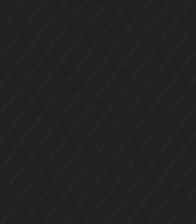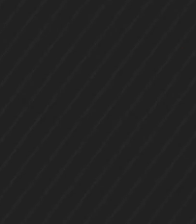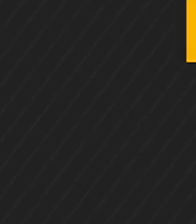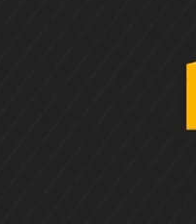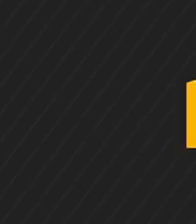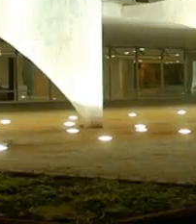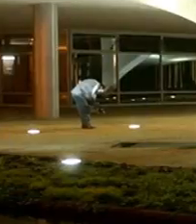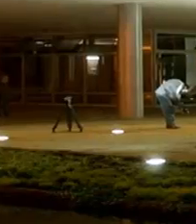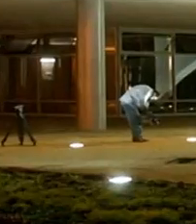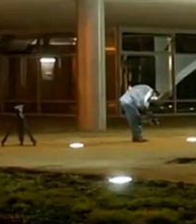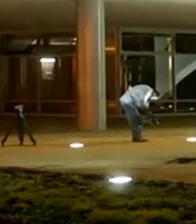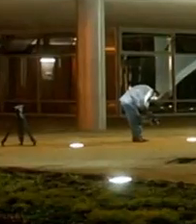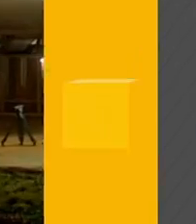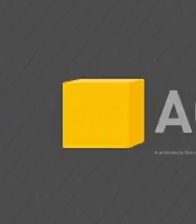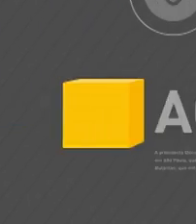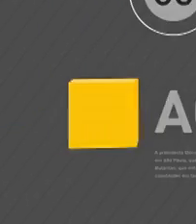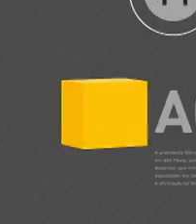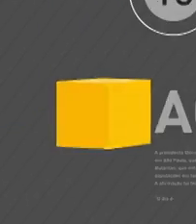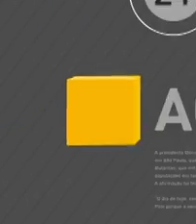ae